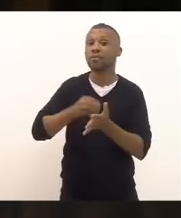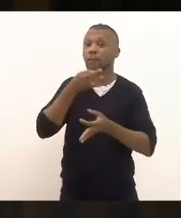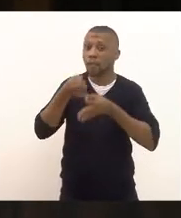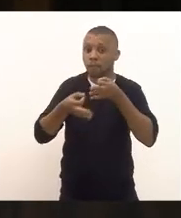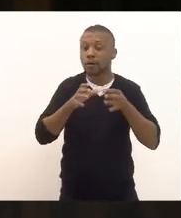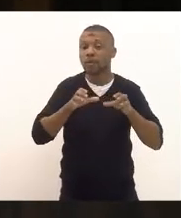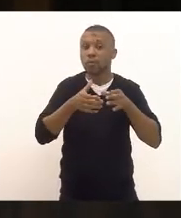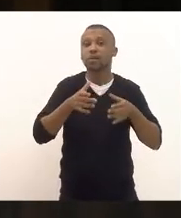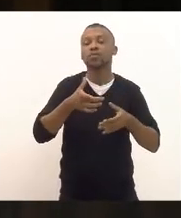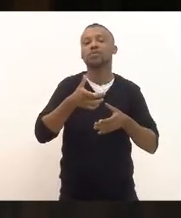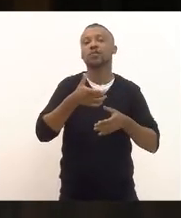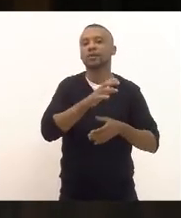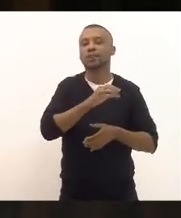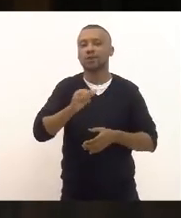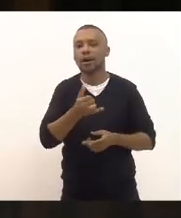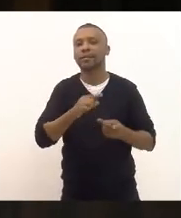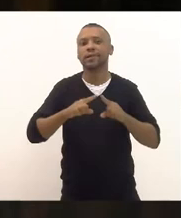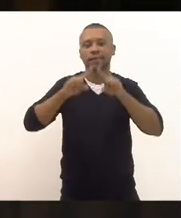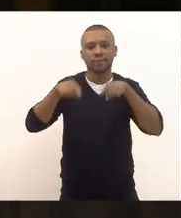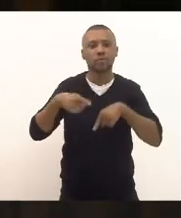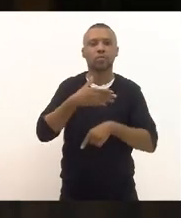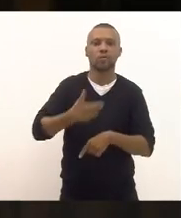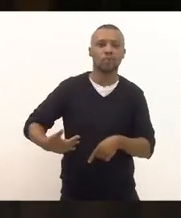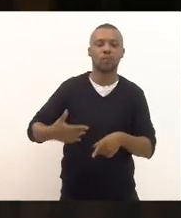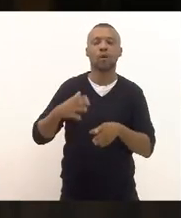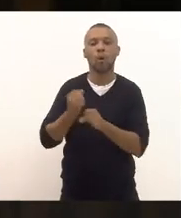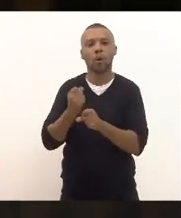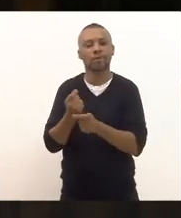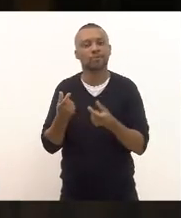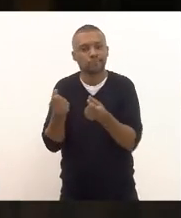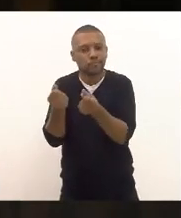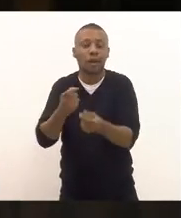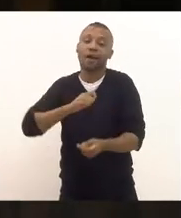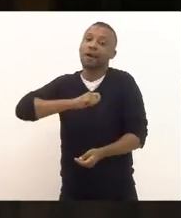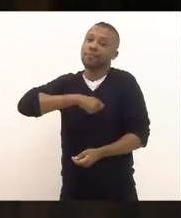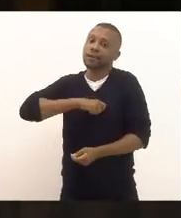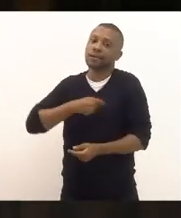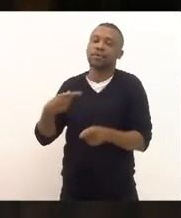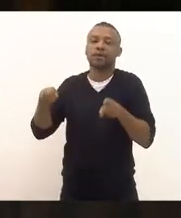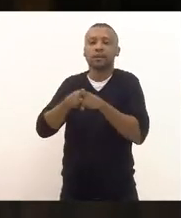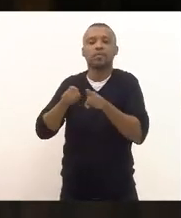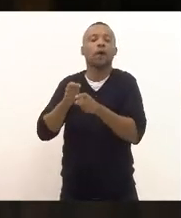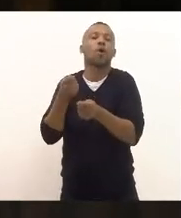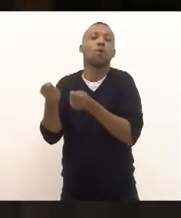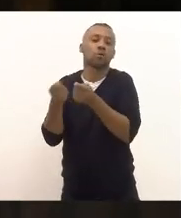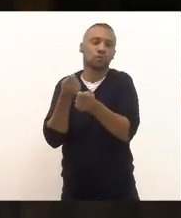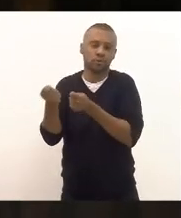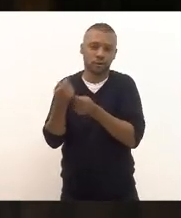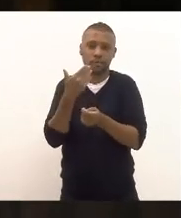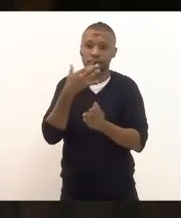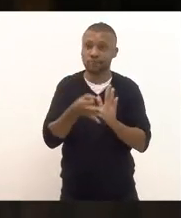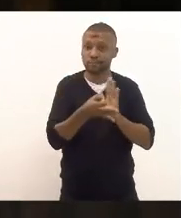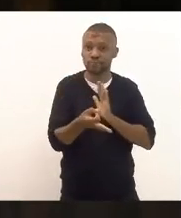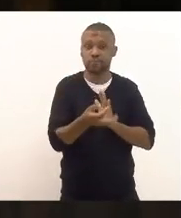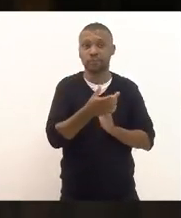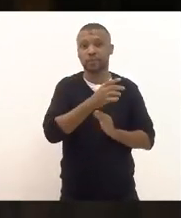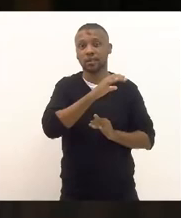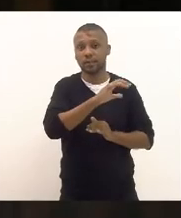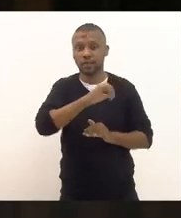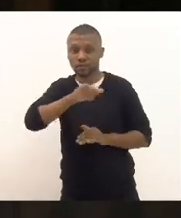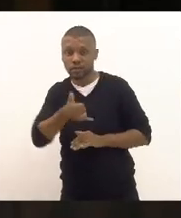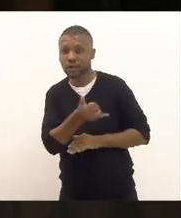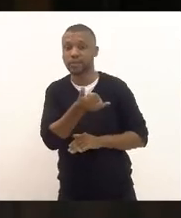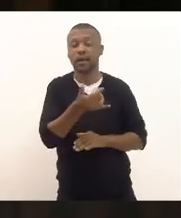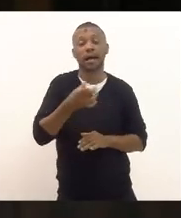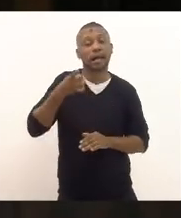de pareceres das comissões de condições físicas de servidores públicos de orçamento Finanças fiscalização financeira e controle para emitir parecer pela comissão de constituição